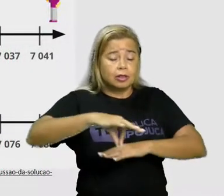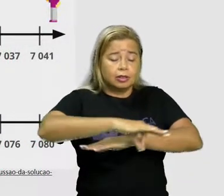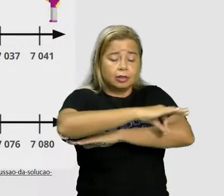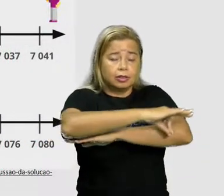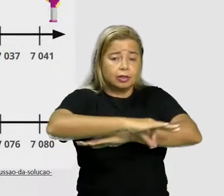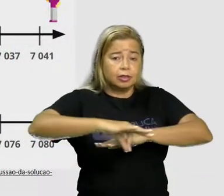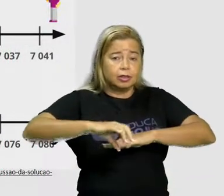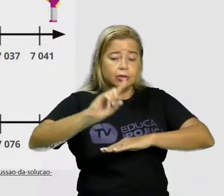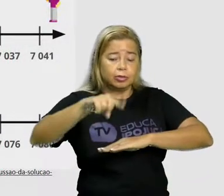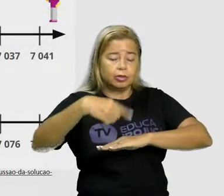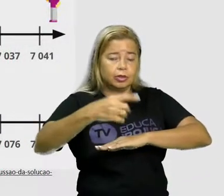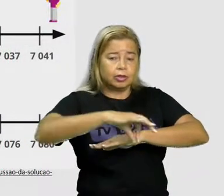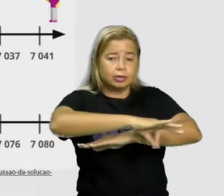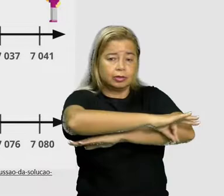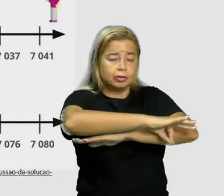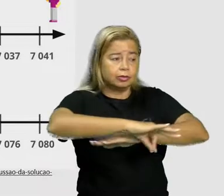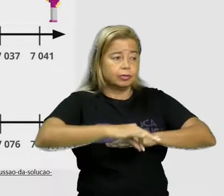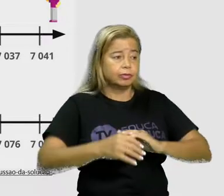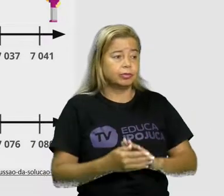7.001,